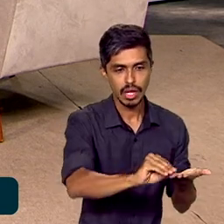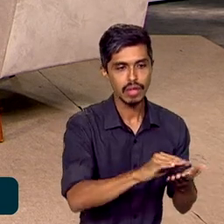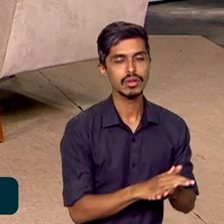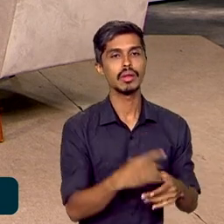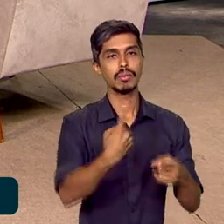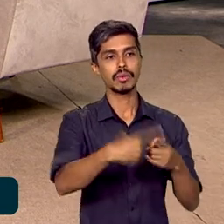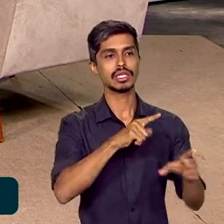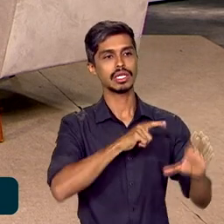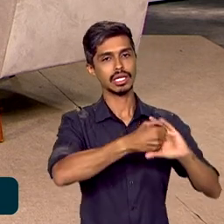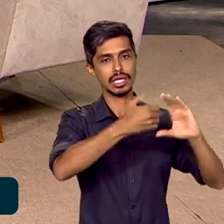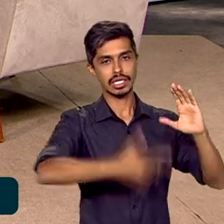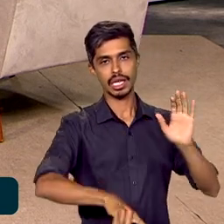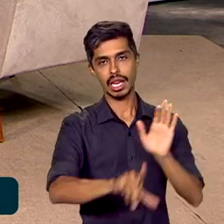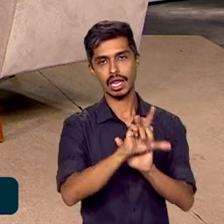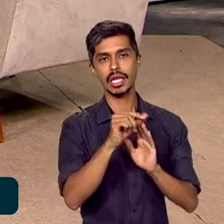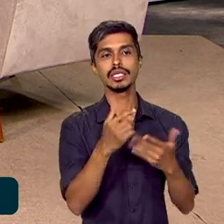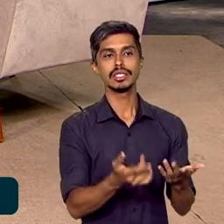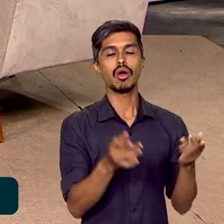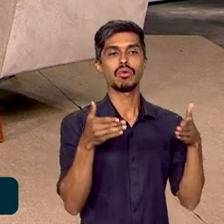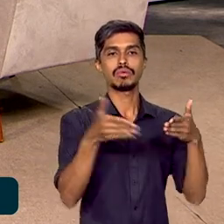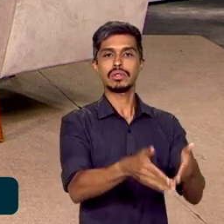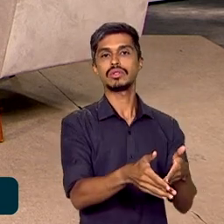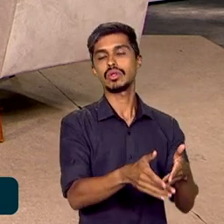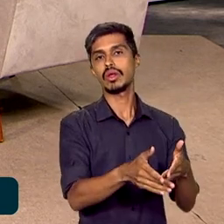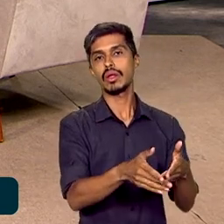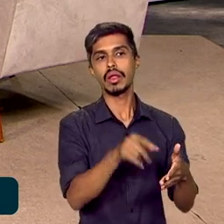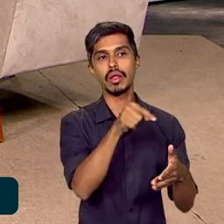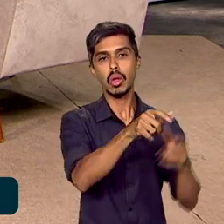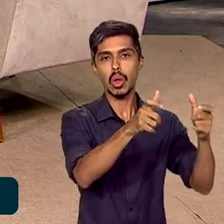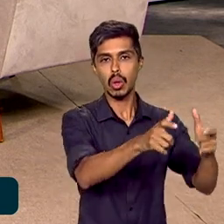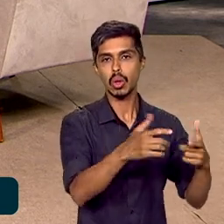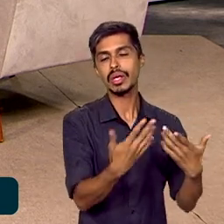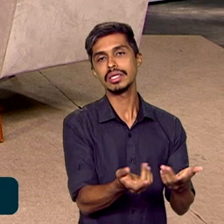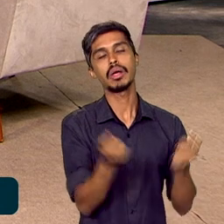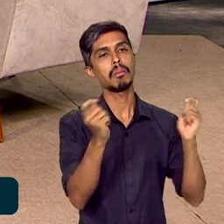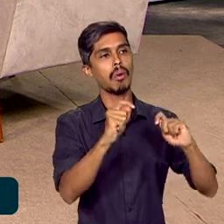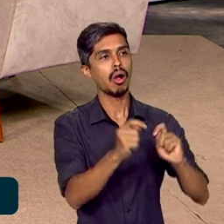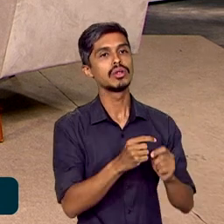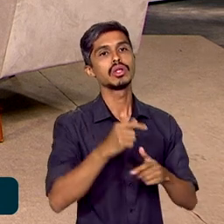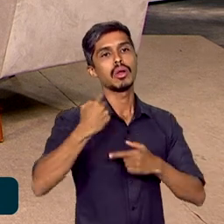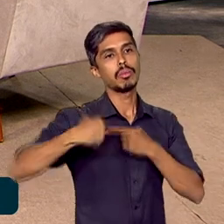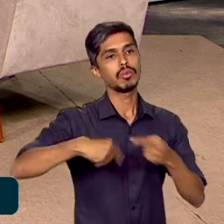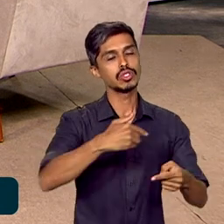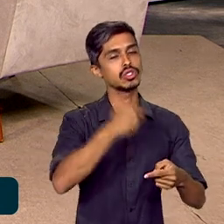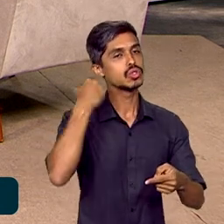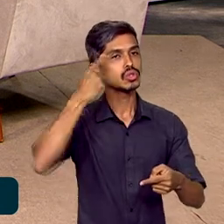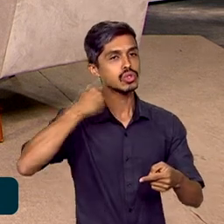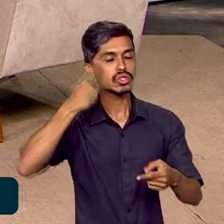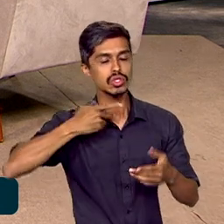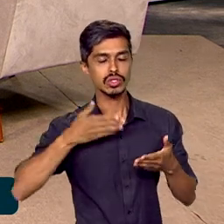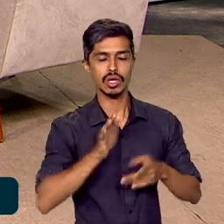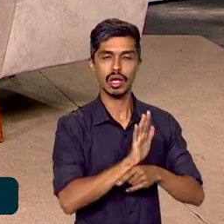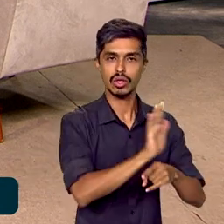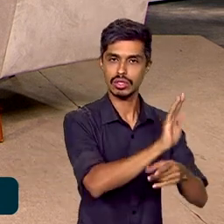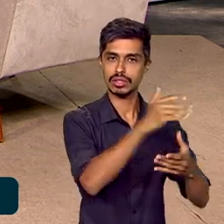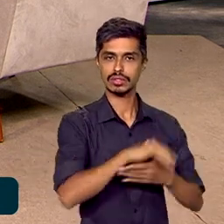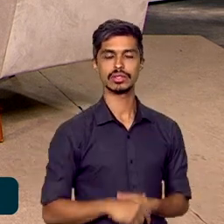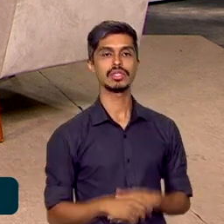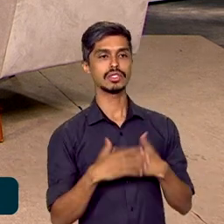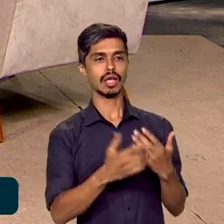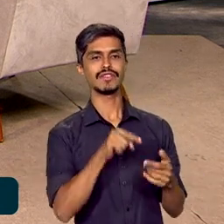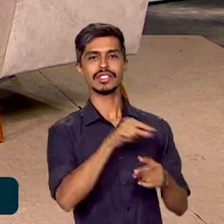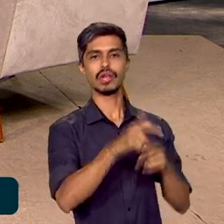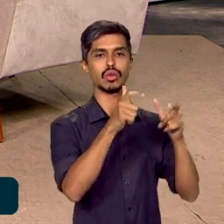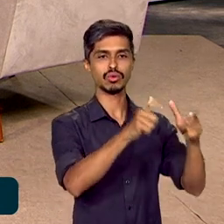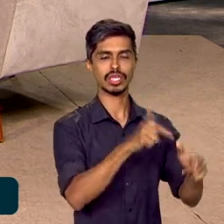dos critérios da lei para ocupar o assentamento e assim receber as políticas públicas e ali desenvolver o seu local